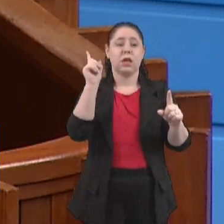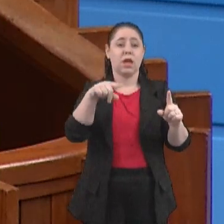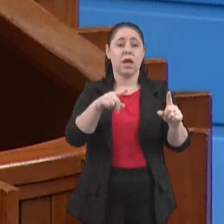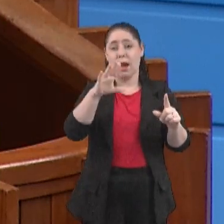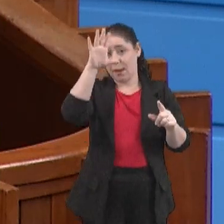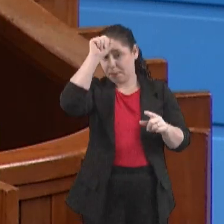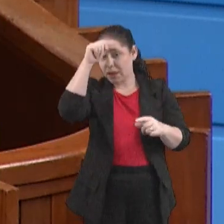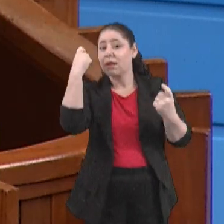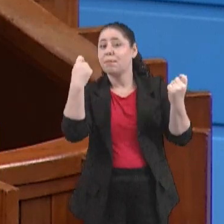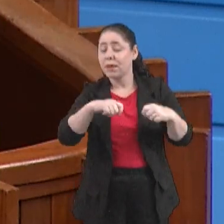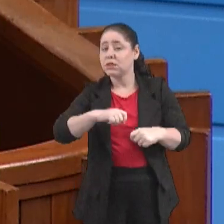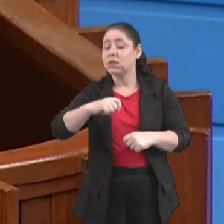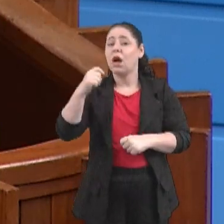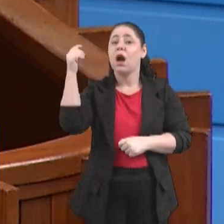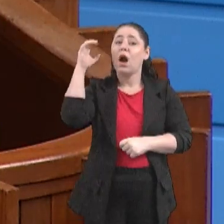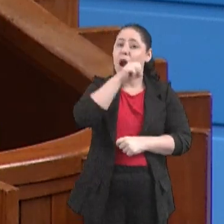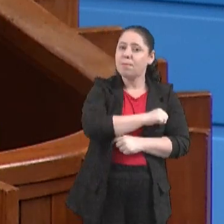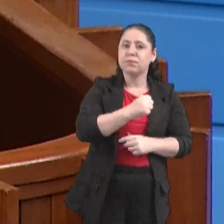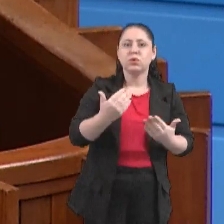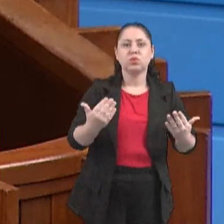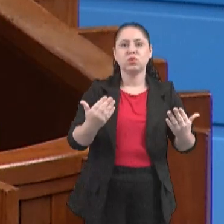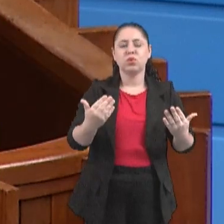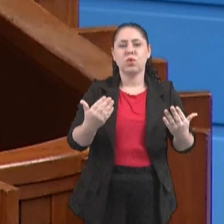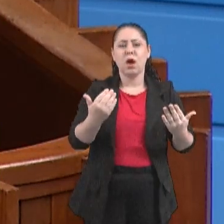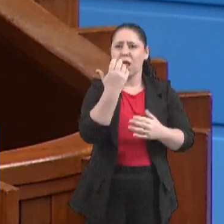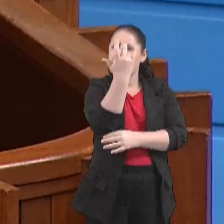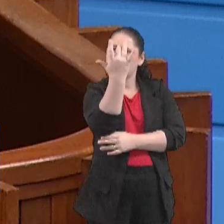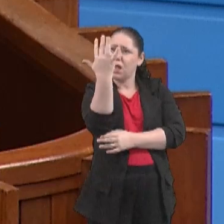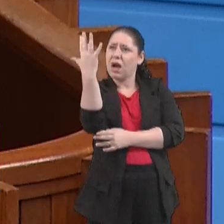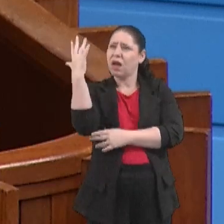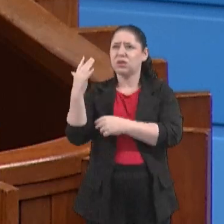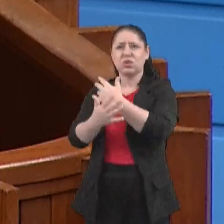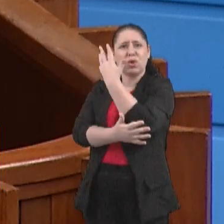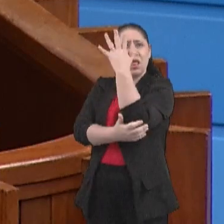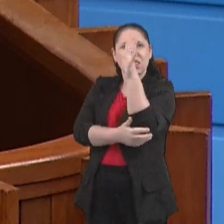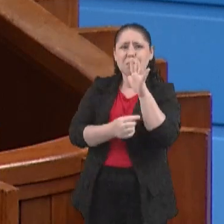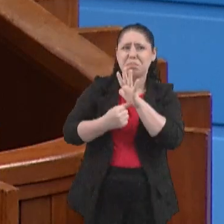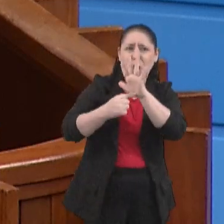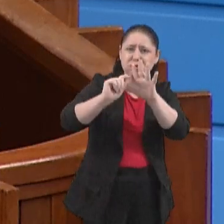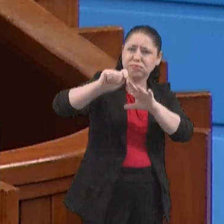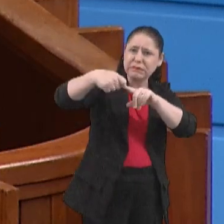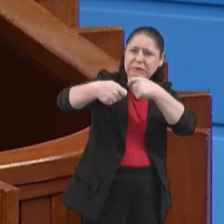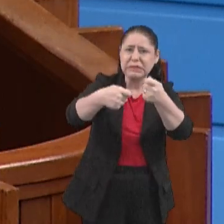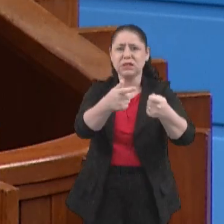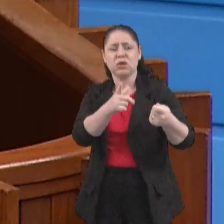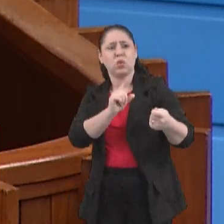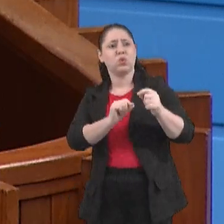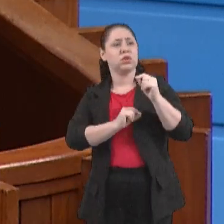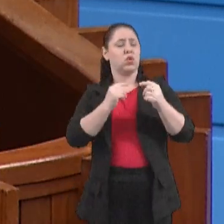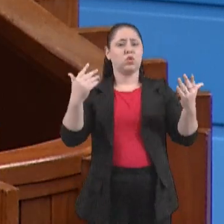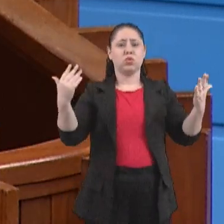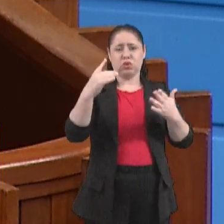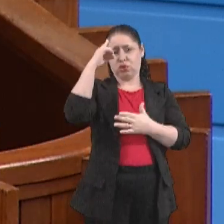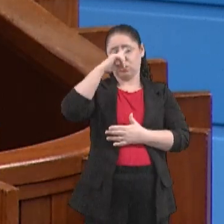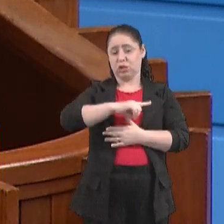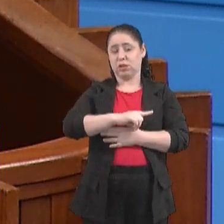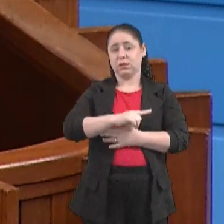que aprender de uma vez por todas. A natureza está dando muitos sinais que hoje, no